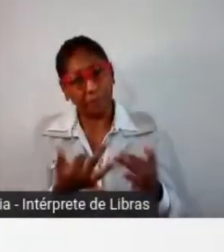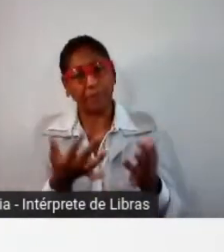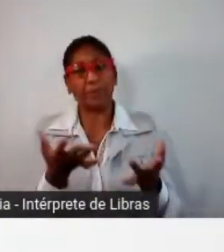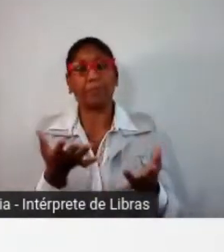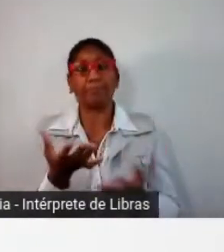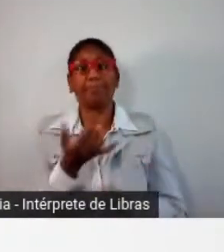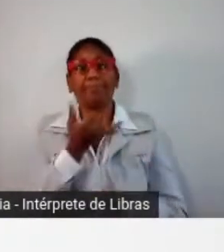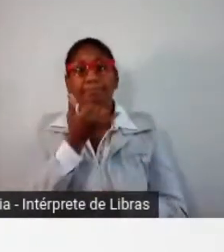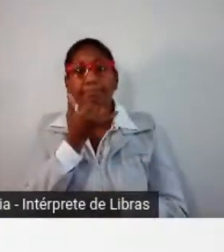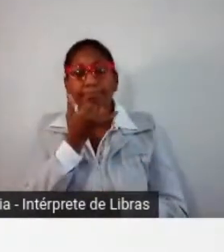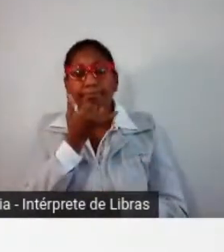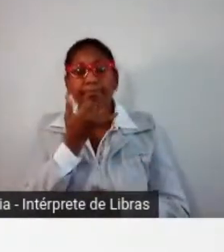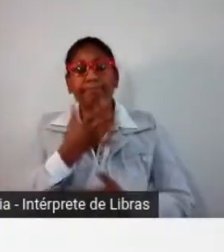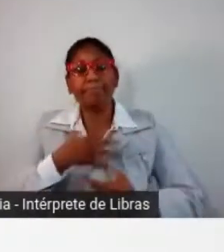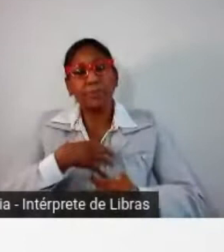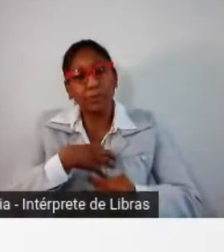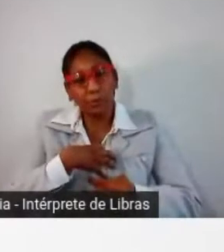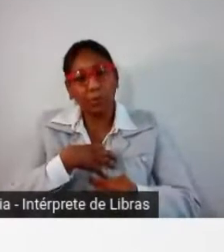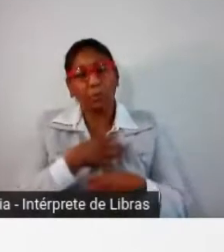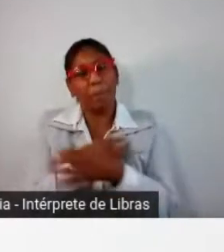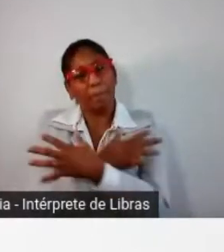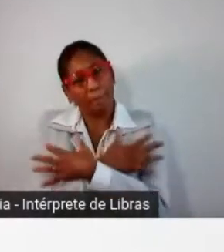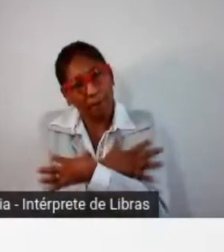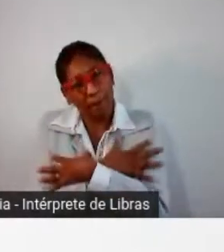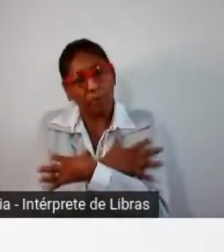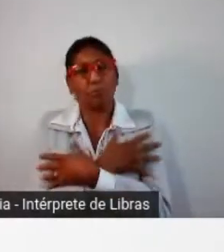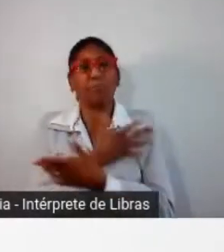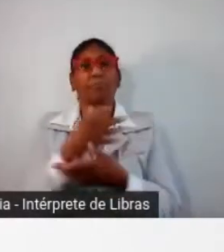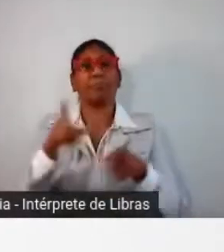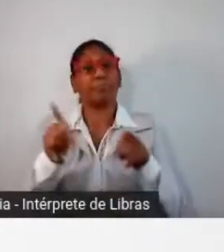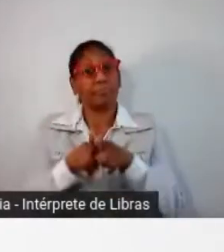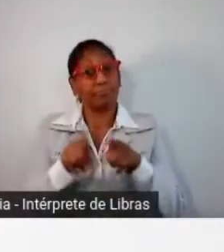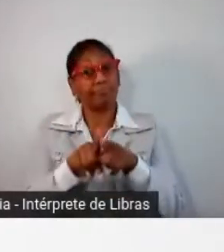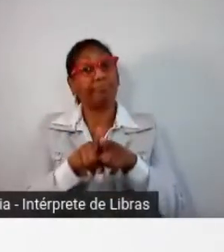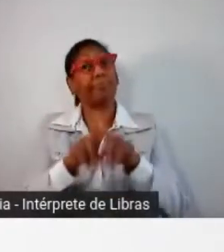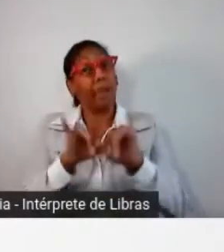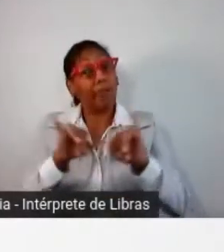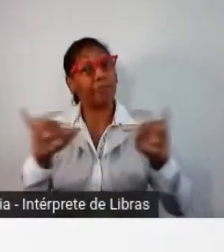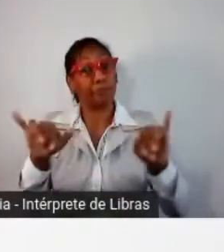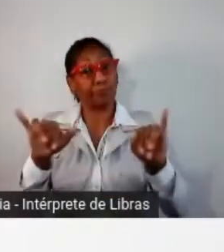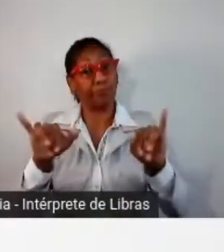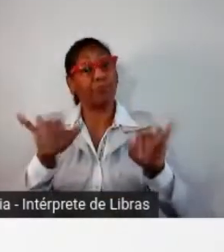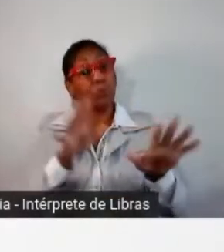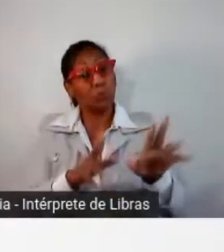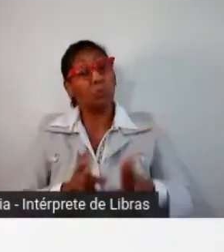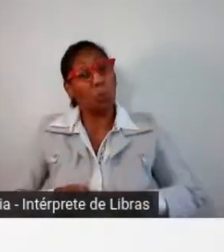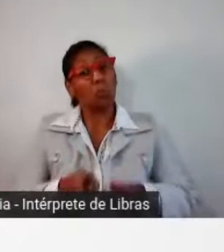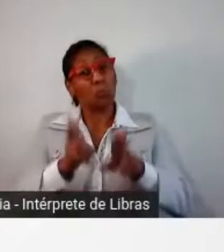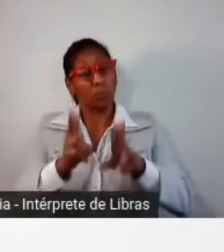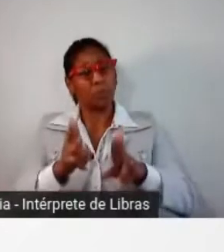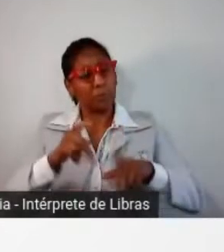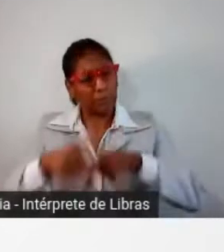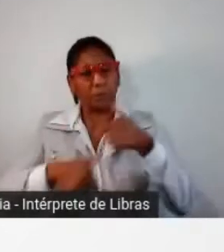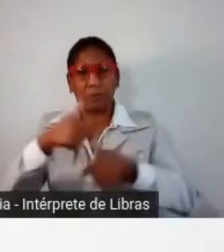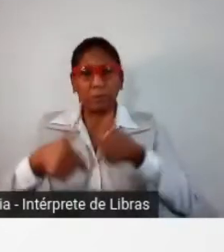a nossa solidariedade, o nosso abraço e o reforço do nosso compromisso de continuarmos trabalhando para que essa